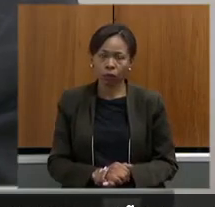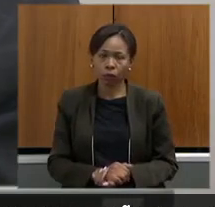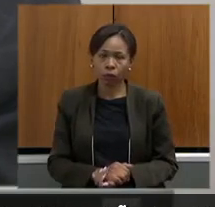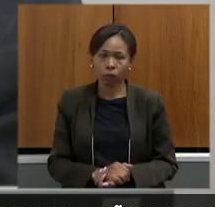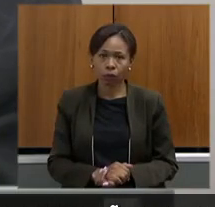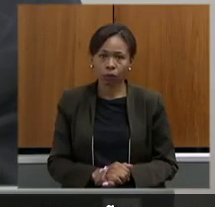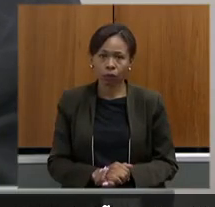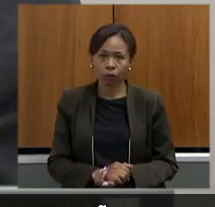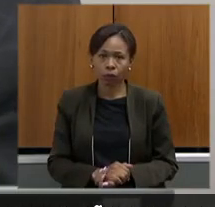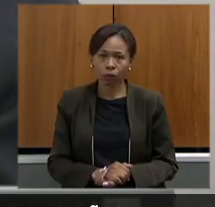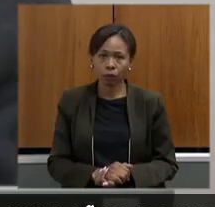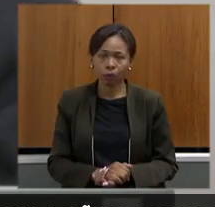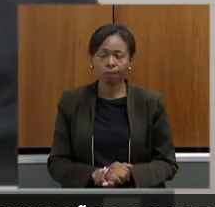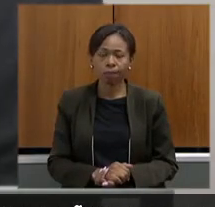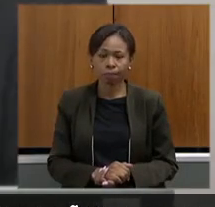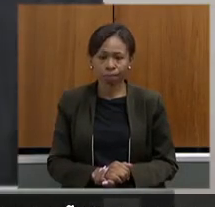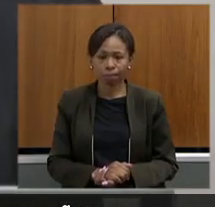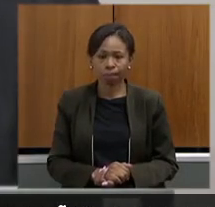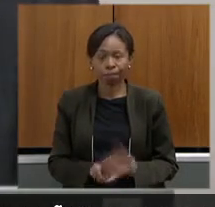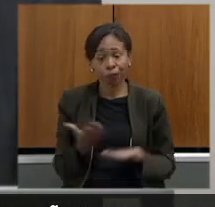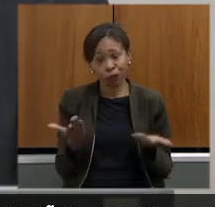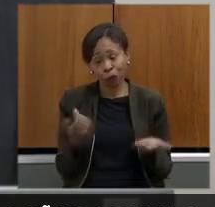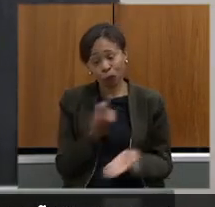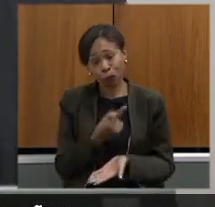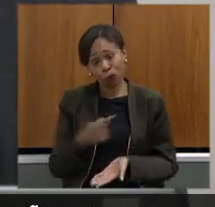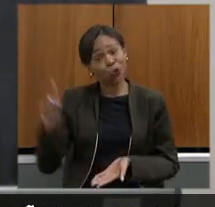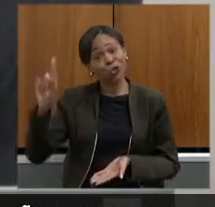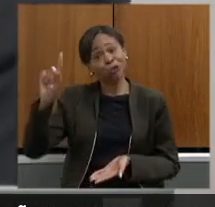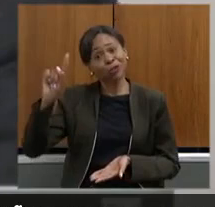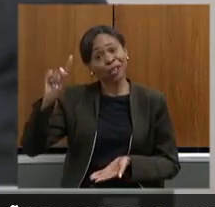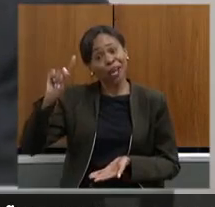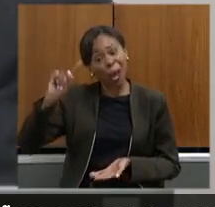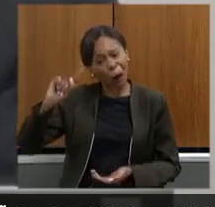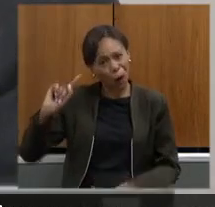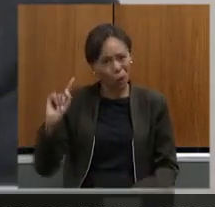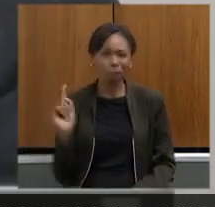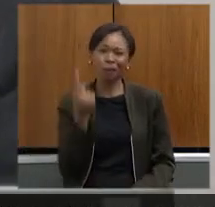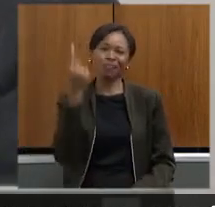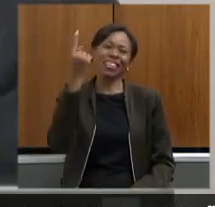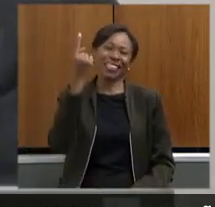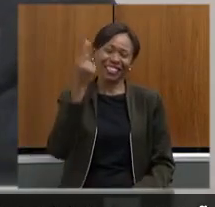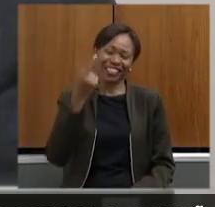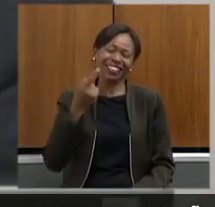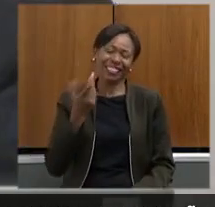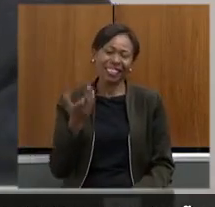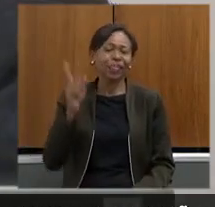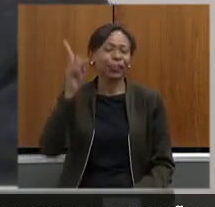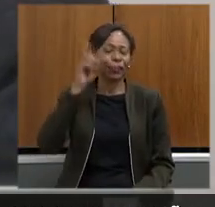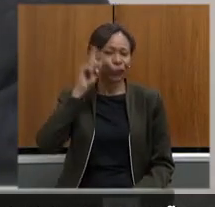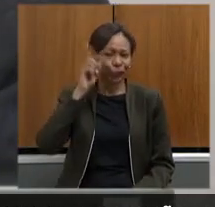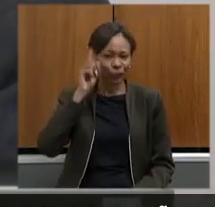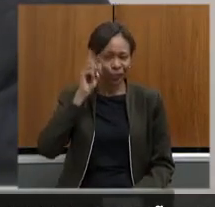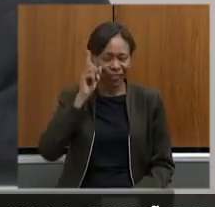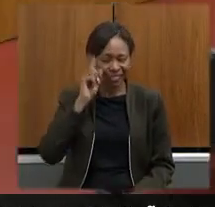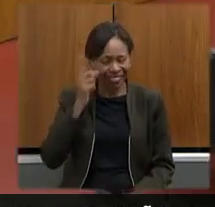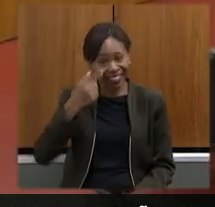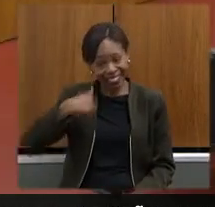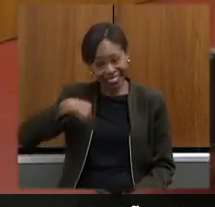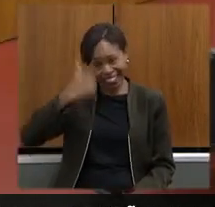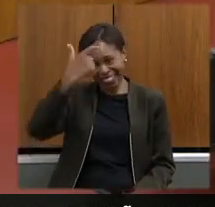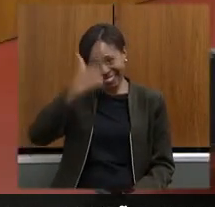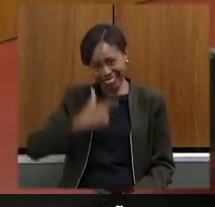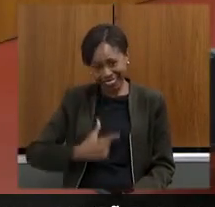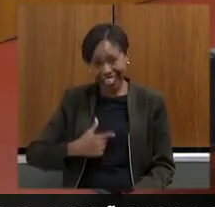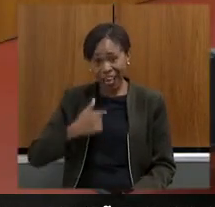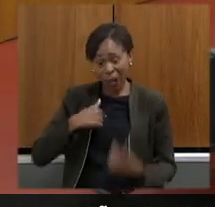e os últimos serão os primeiros né Zé em e todos os dias nós estamos assim não é